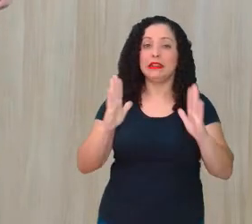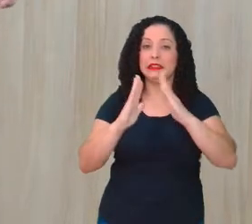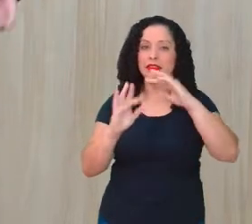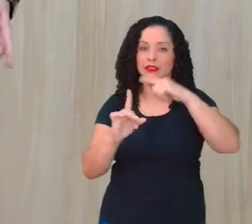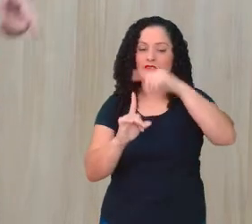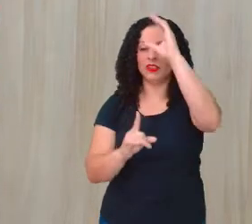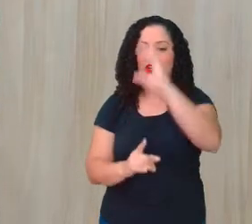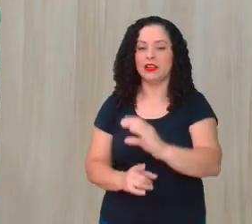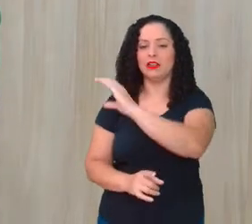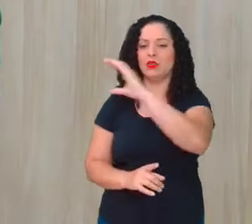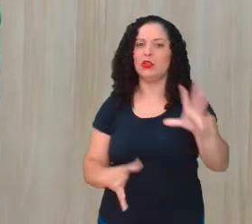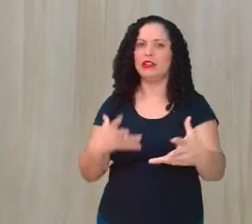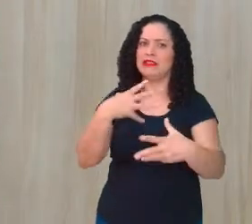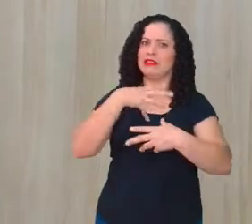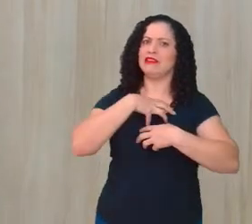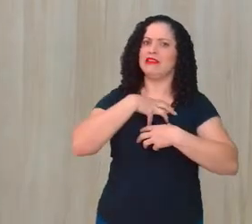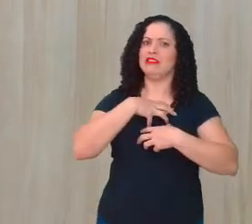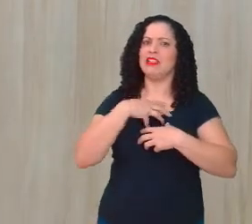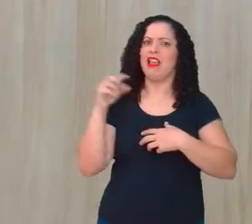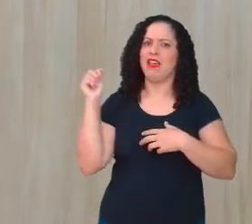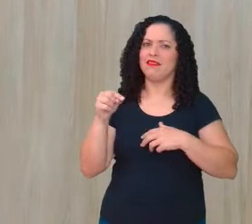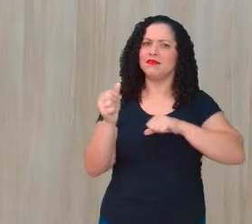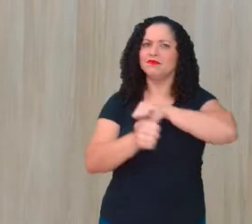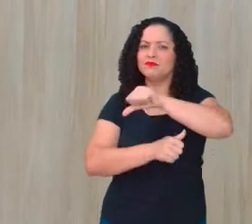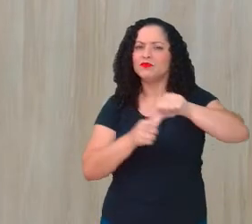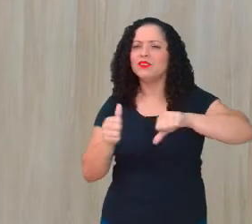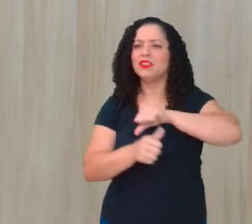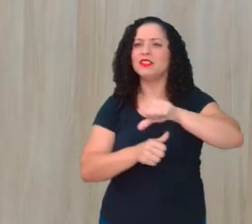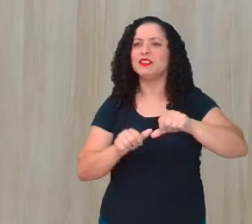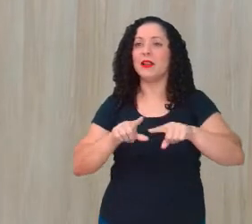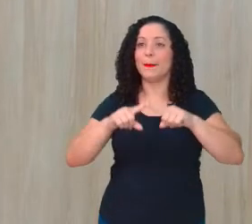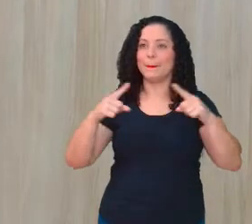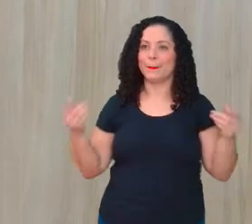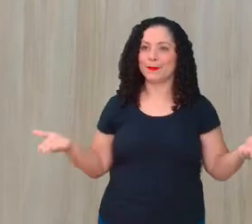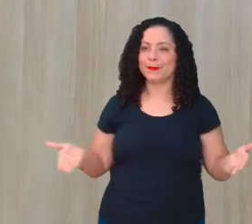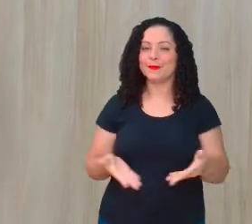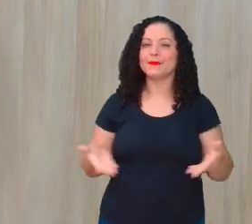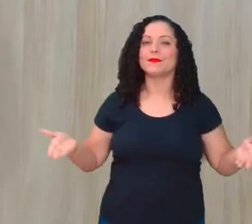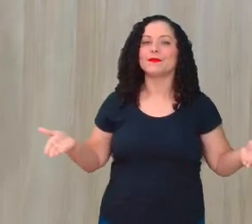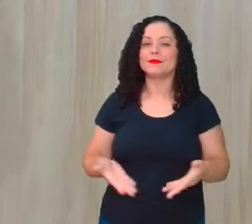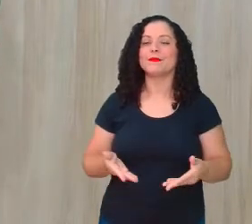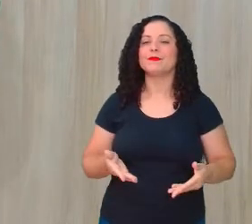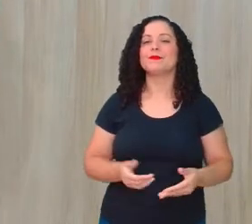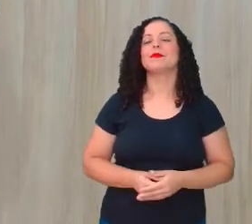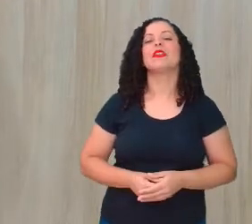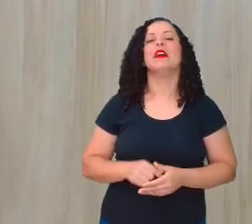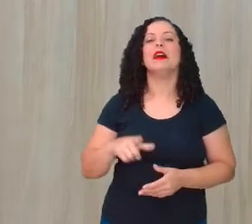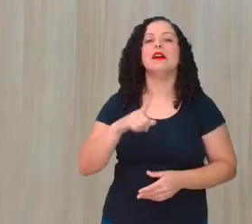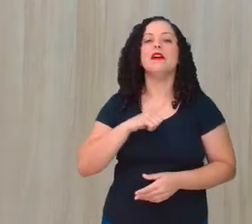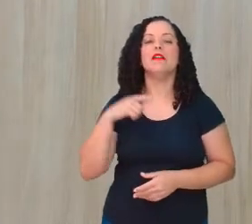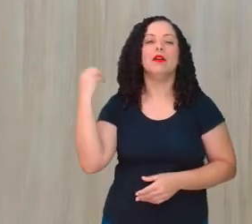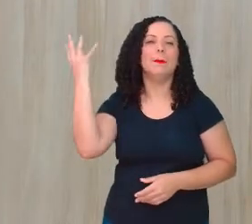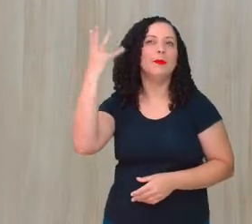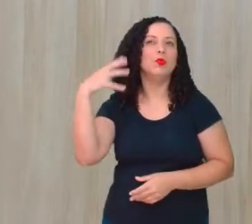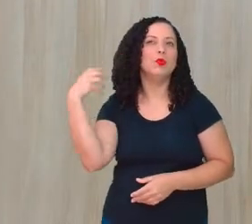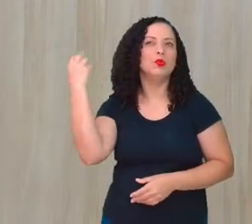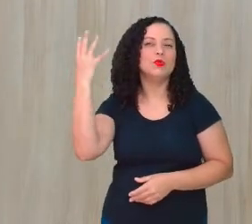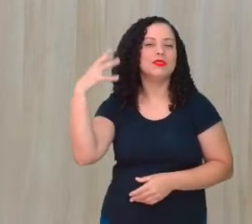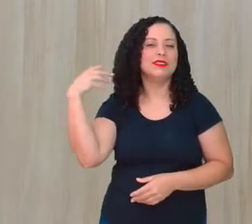reforma protestante. Mas a gente vai começar ouvindo o trecho de uma música.